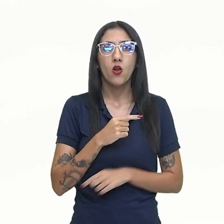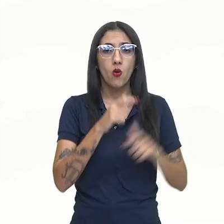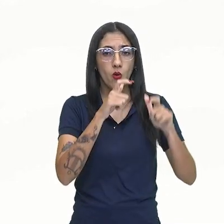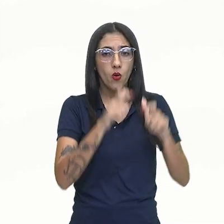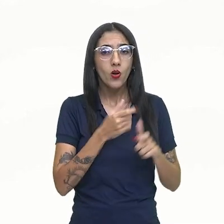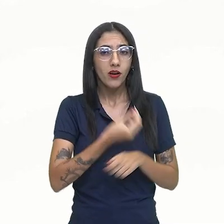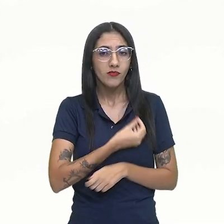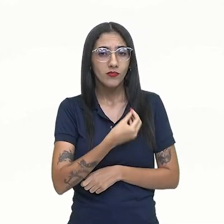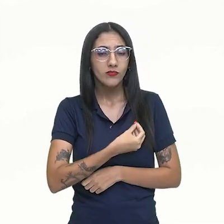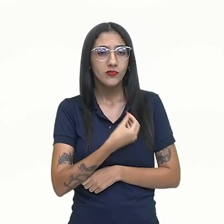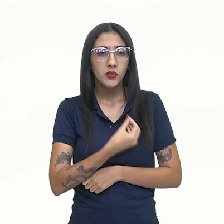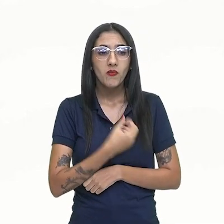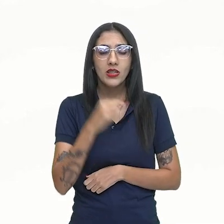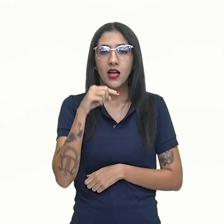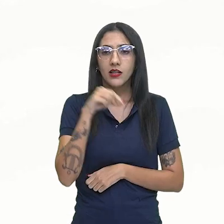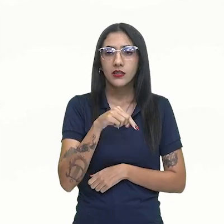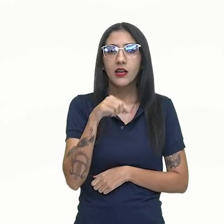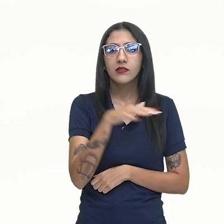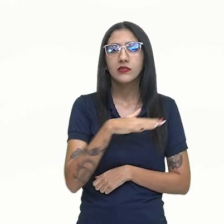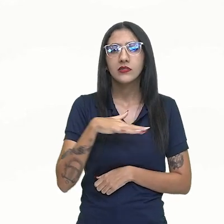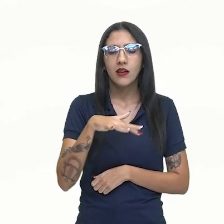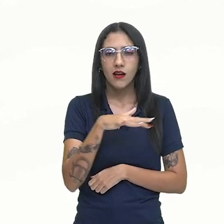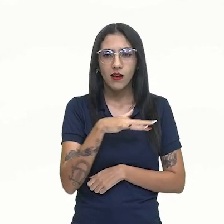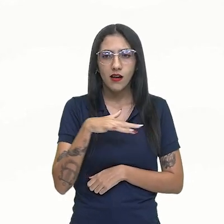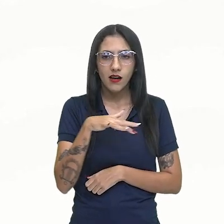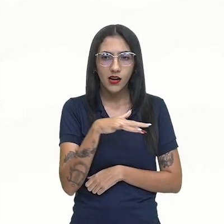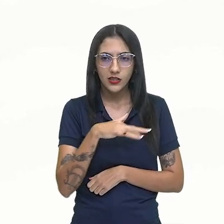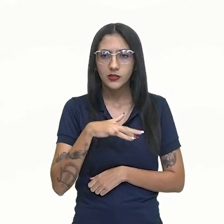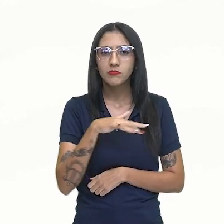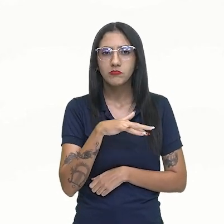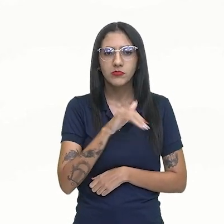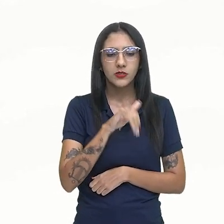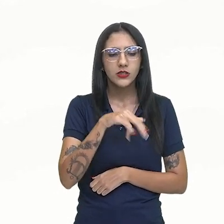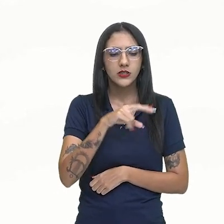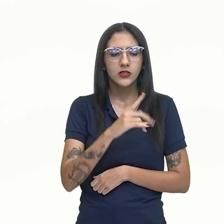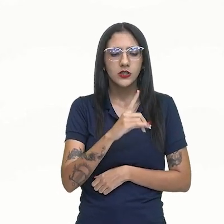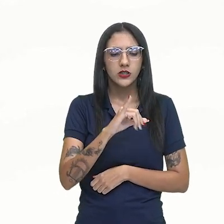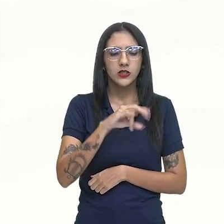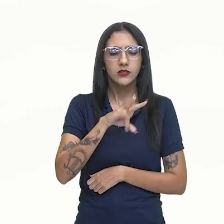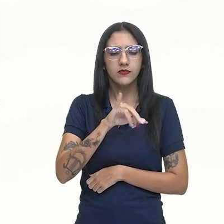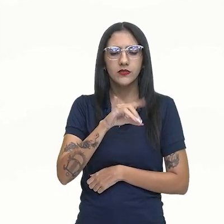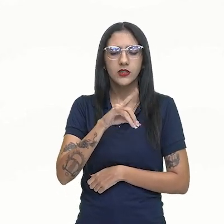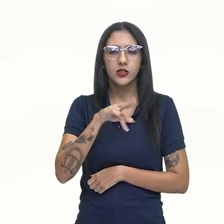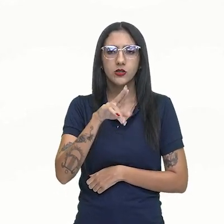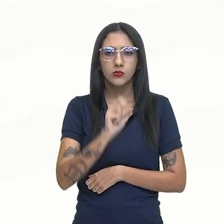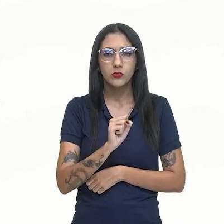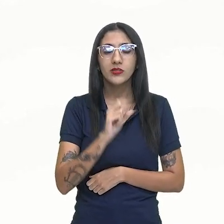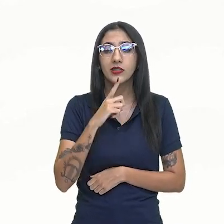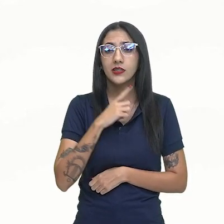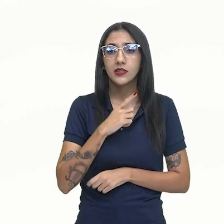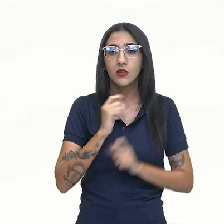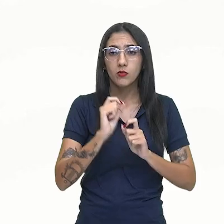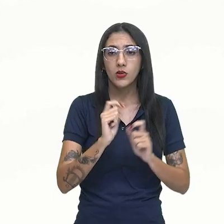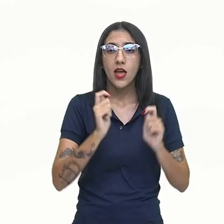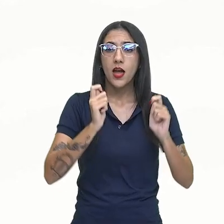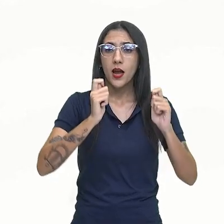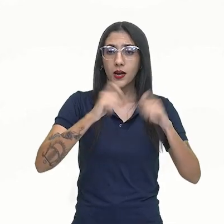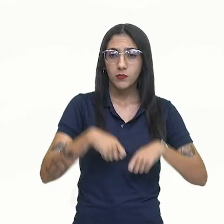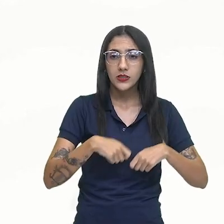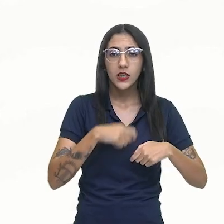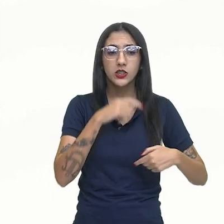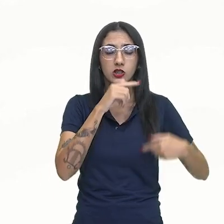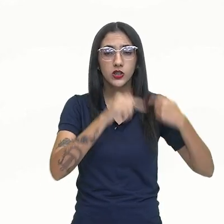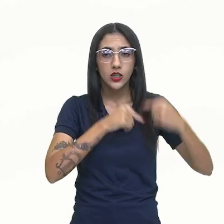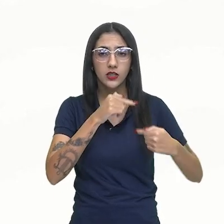agrupados nessa espécie, todos os indivíduos que possuem a capacidade de se